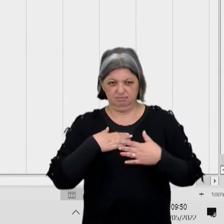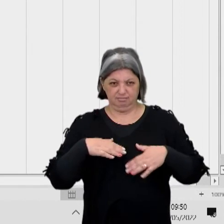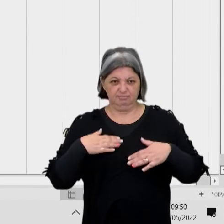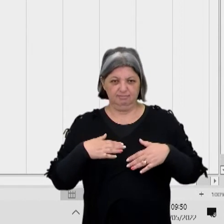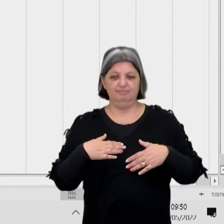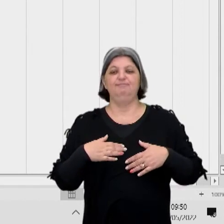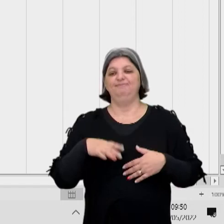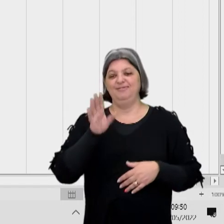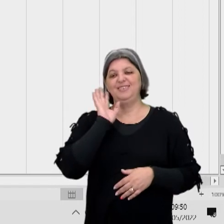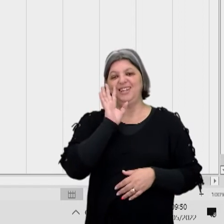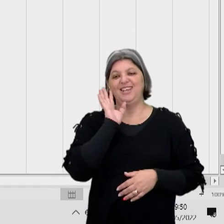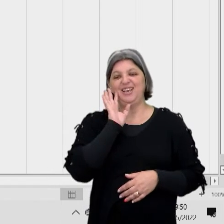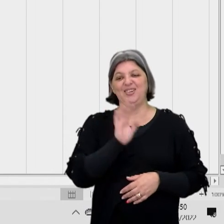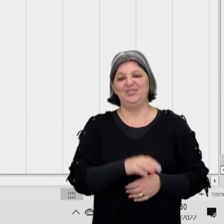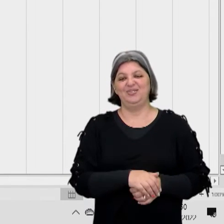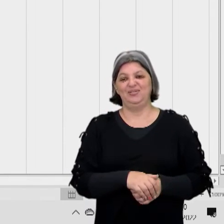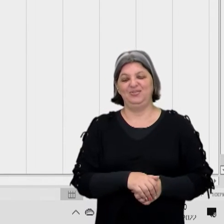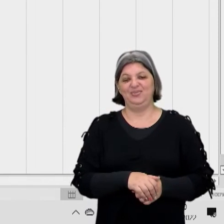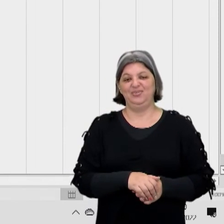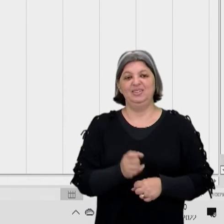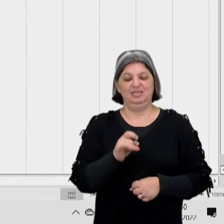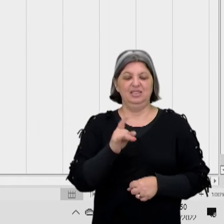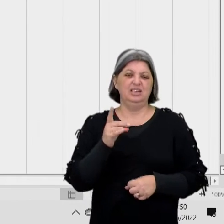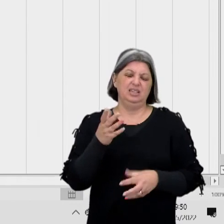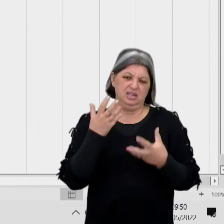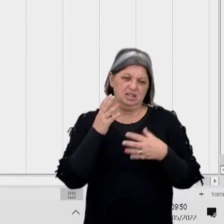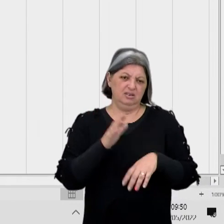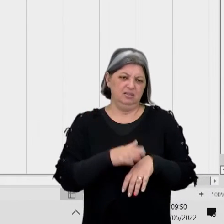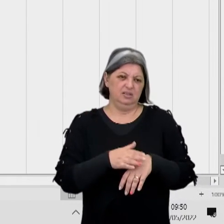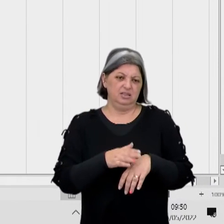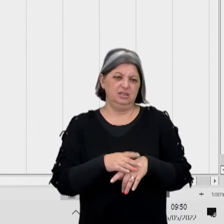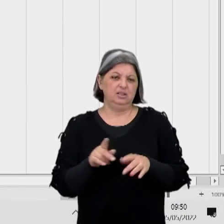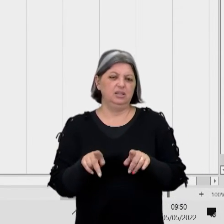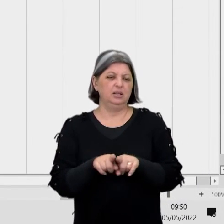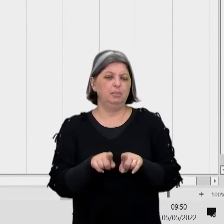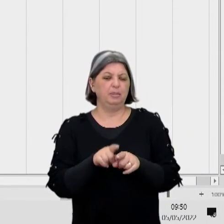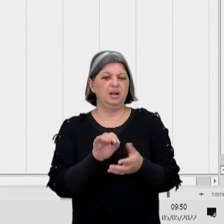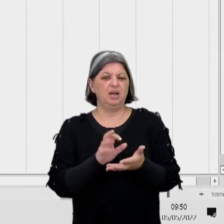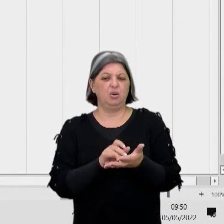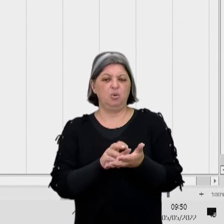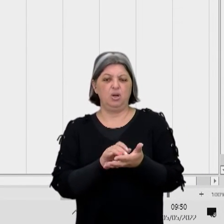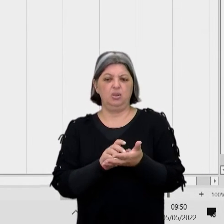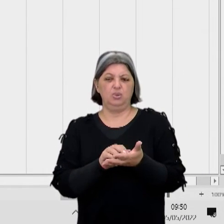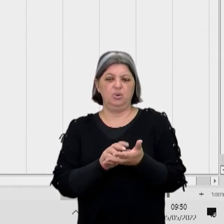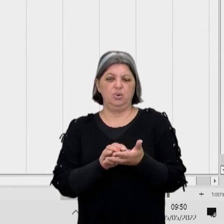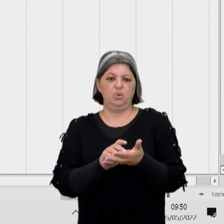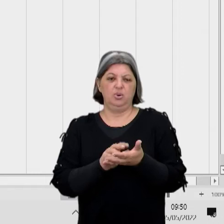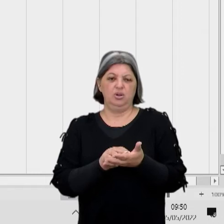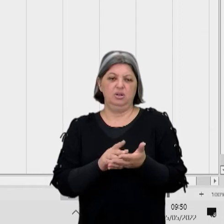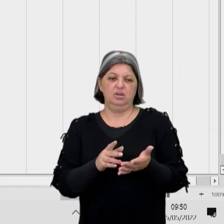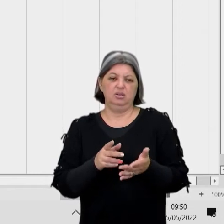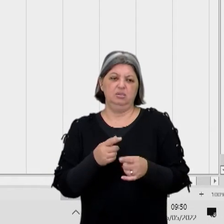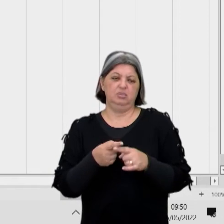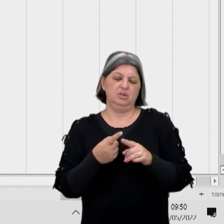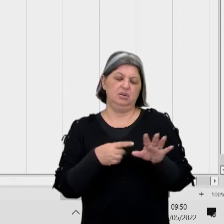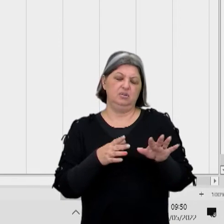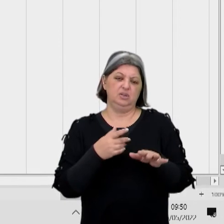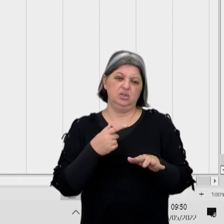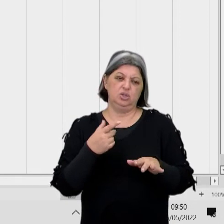Ai, que legal. Isso aí, se você estiver fazendo na calculadora, é facinho de você se perder. Os números inteiros, não.